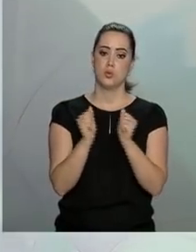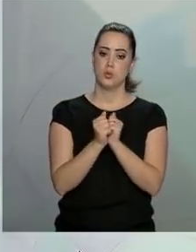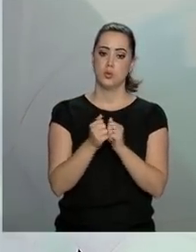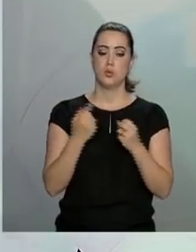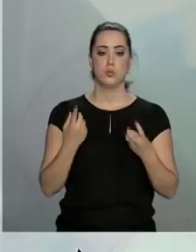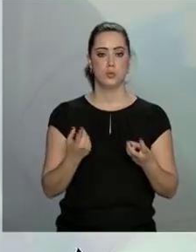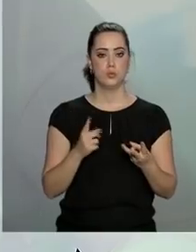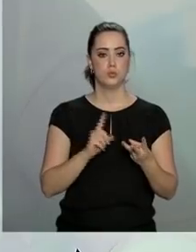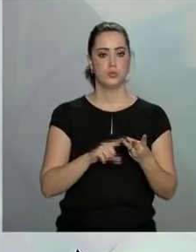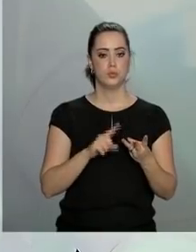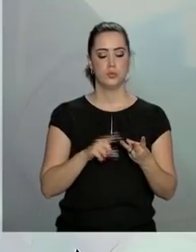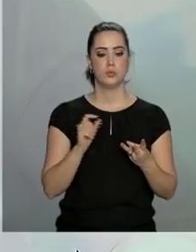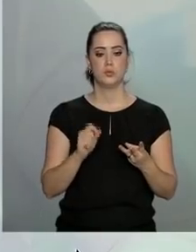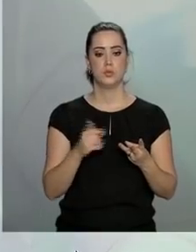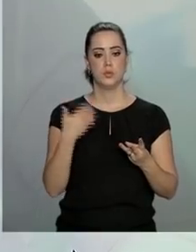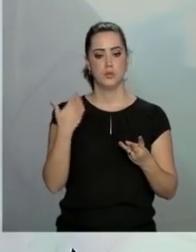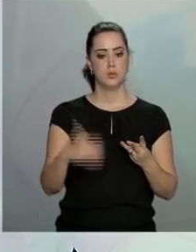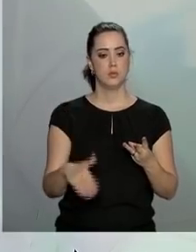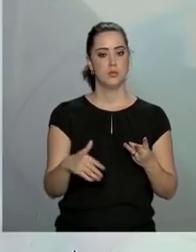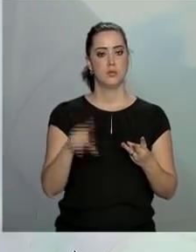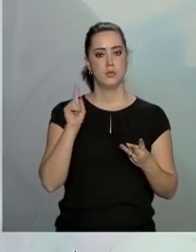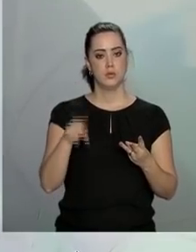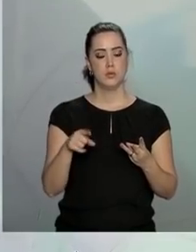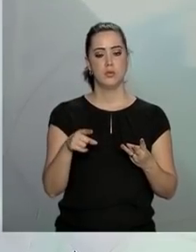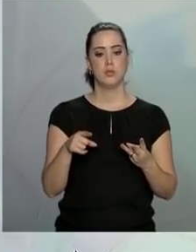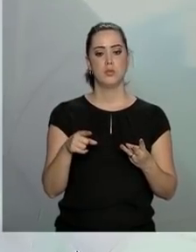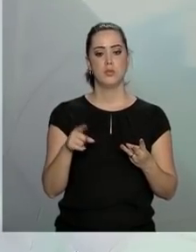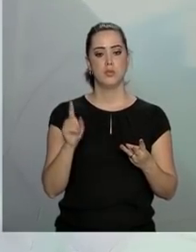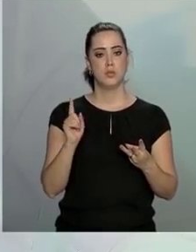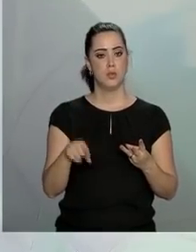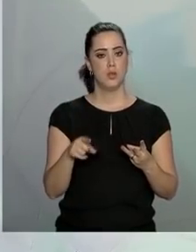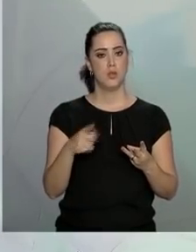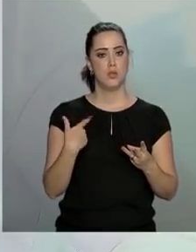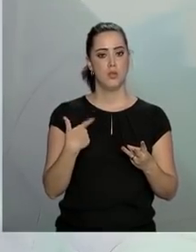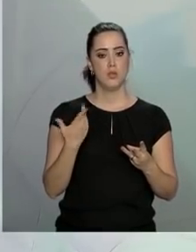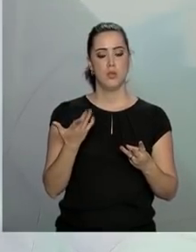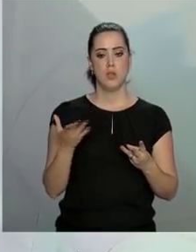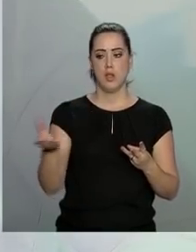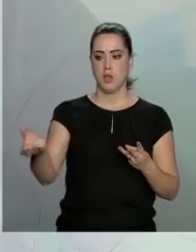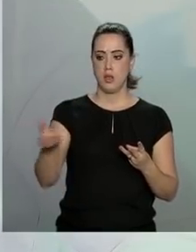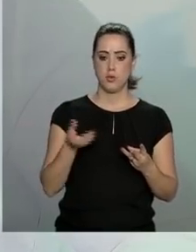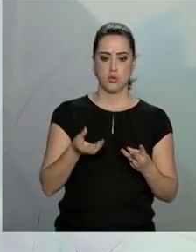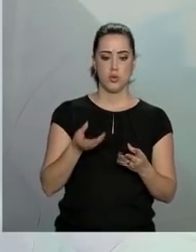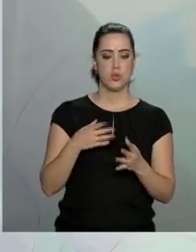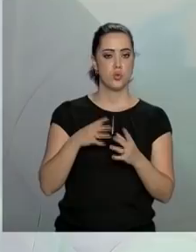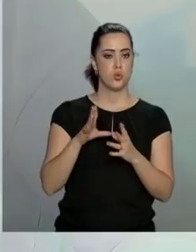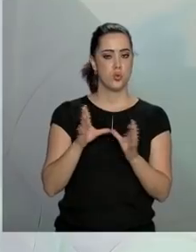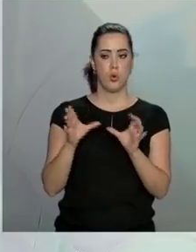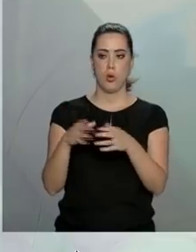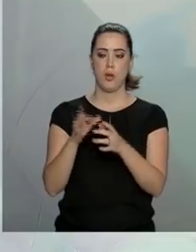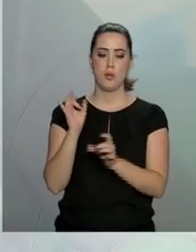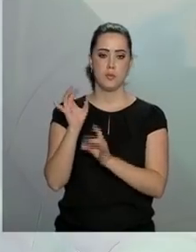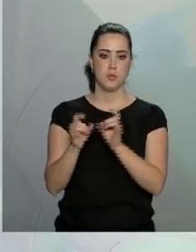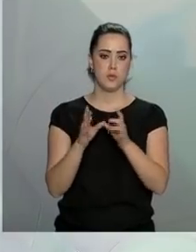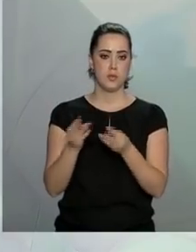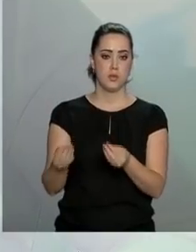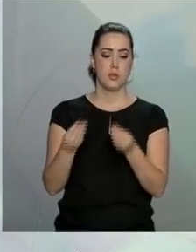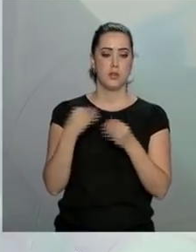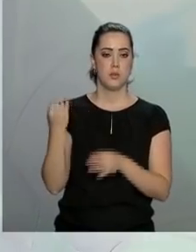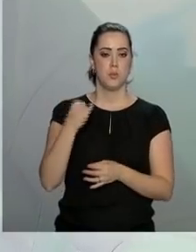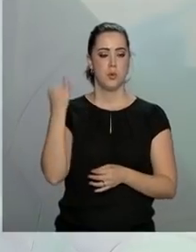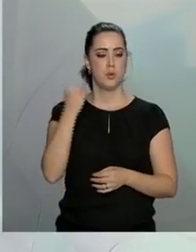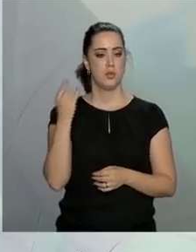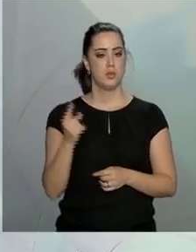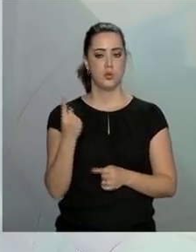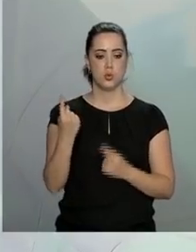efetivamente. A terceira frente é a alocação de algum recurso específico do orçamento, dada a relevância